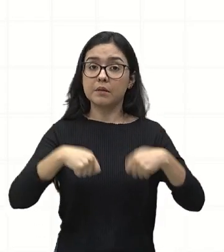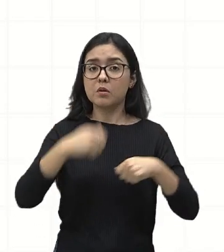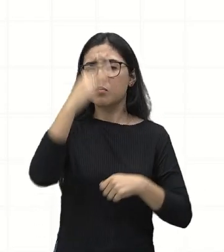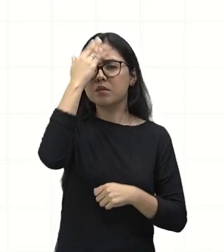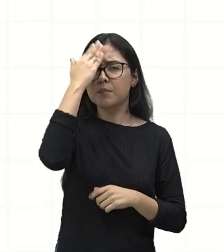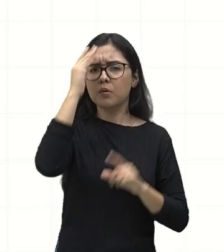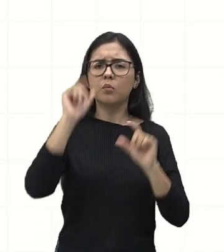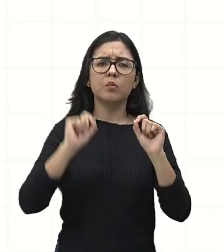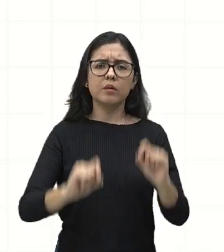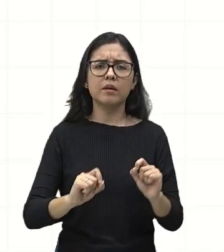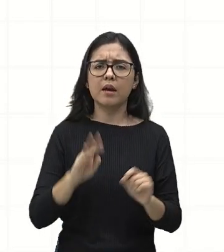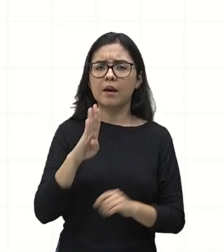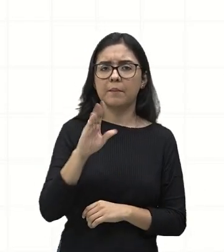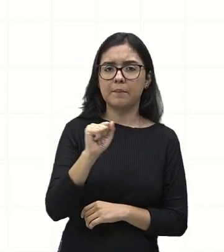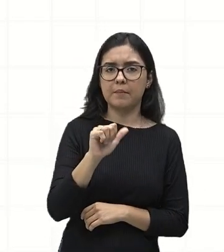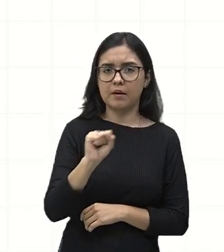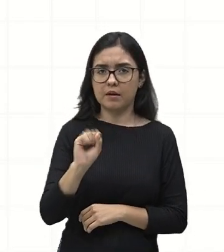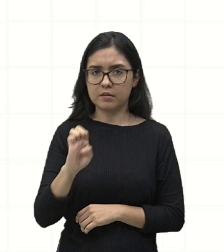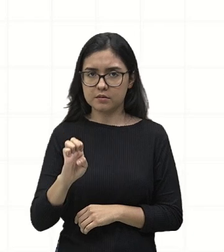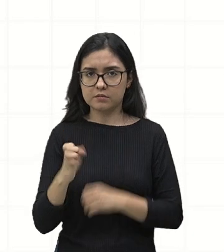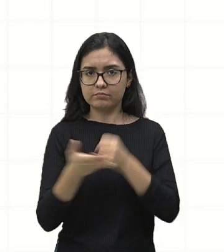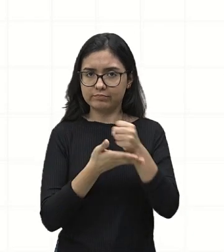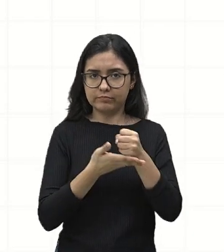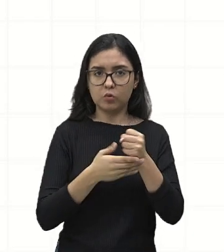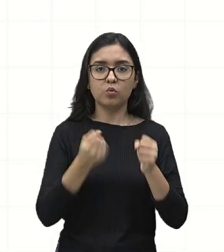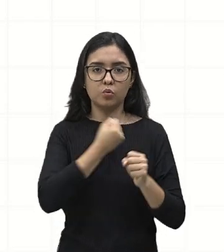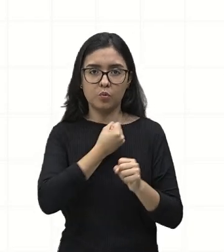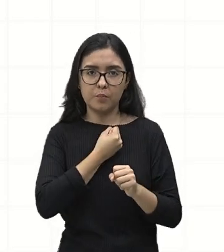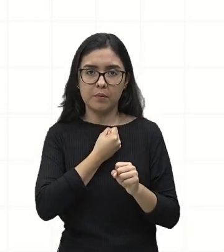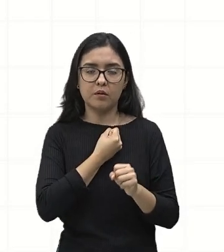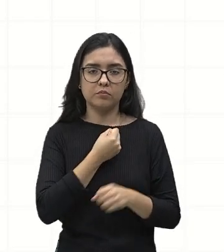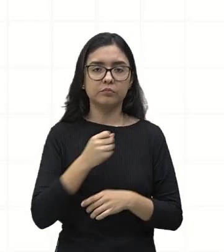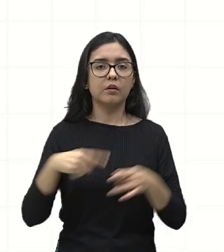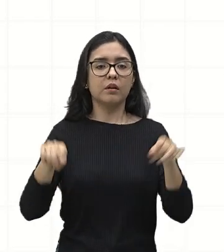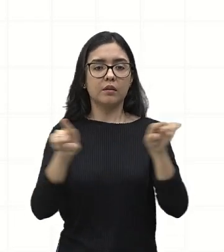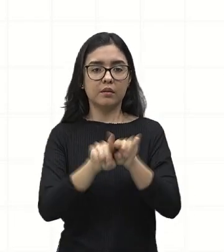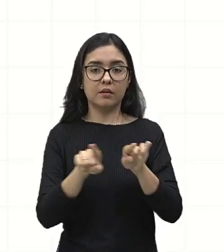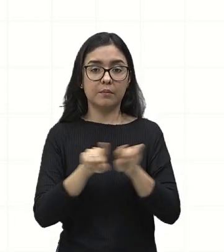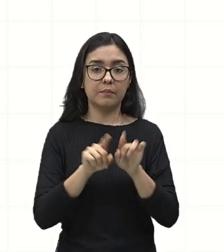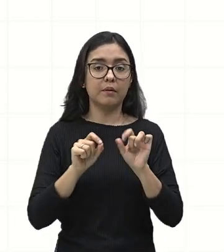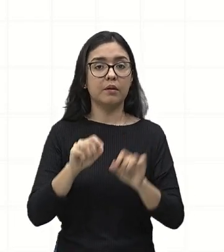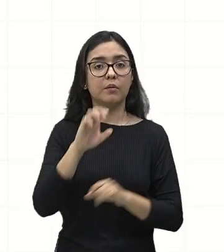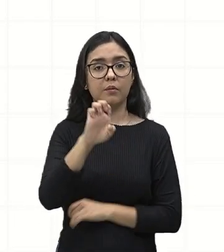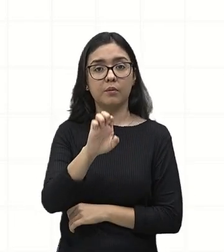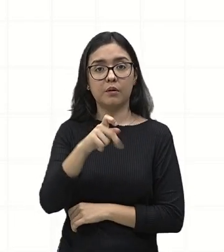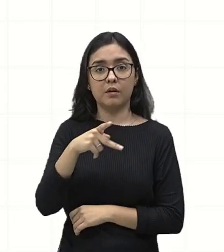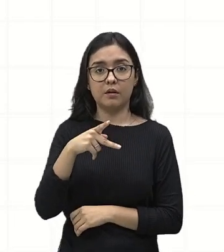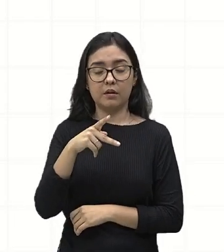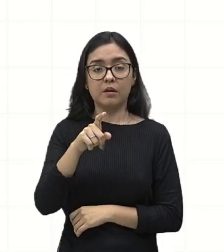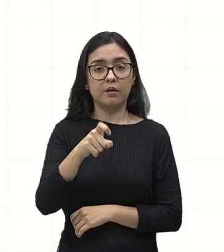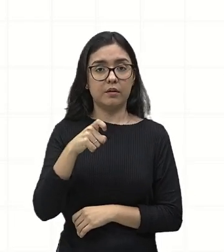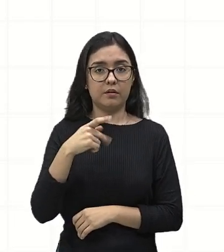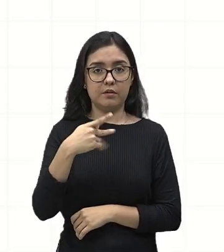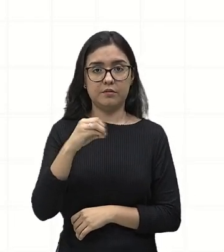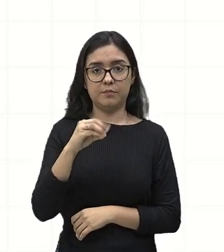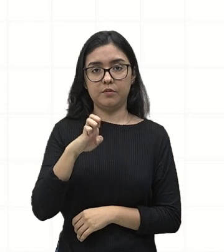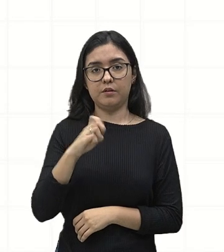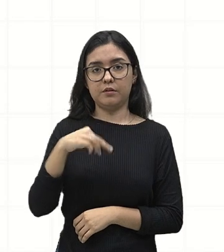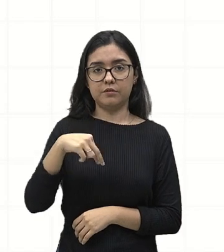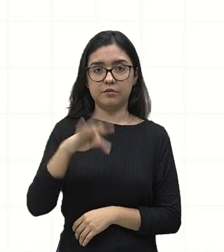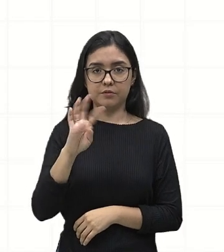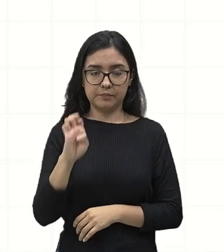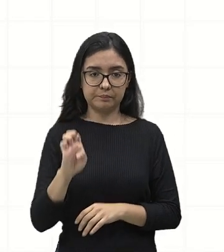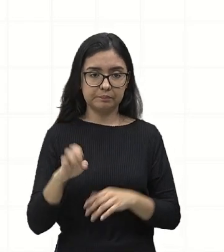né? O resultado disso vai ser a potência. Ok? Então, diz o seguinte, ó,